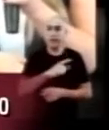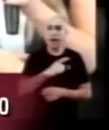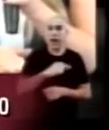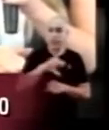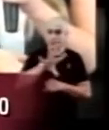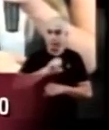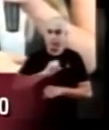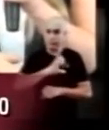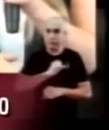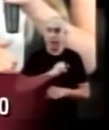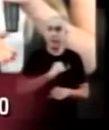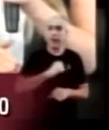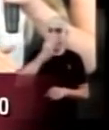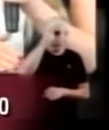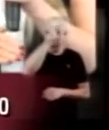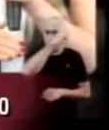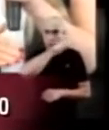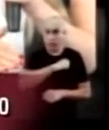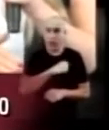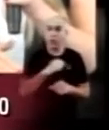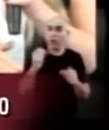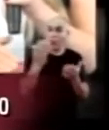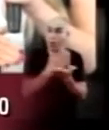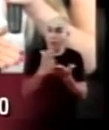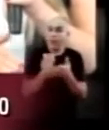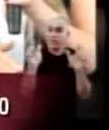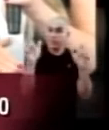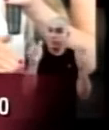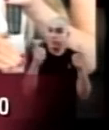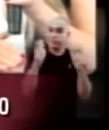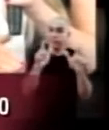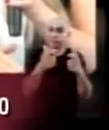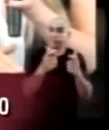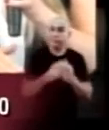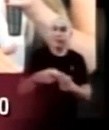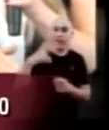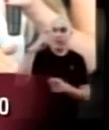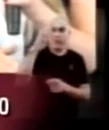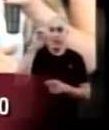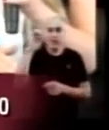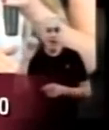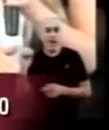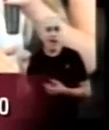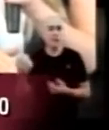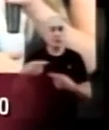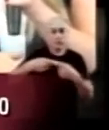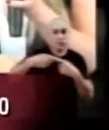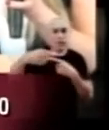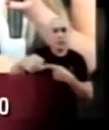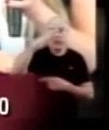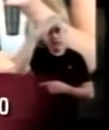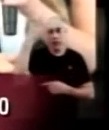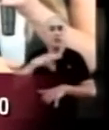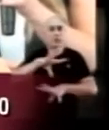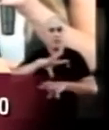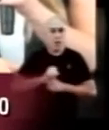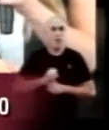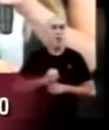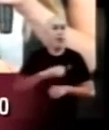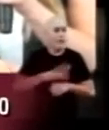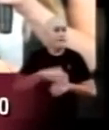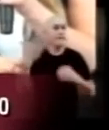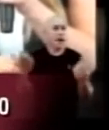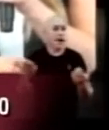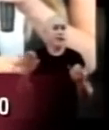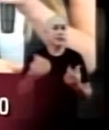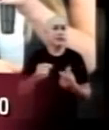Rio Preto está numa queda, mas a gente ainda representando aí 500, 900 casos por semana, ainda é muito. E na semana que